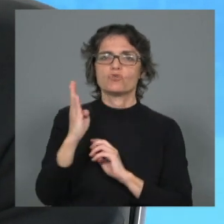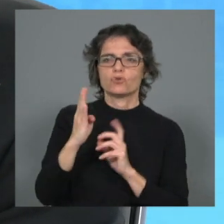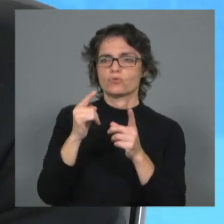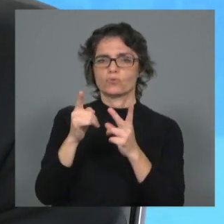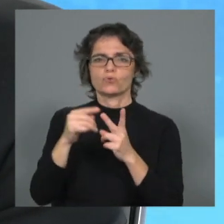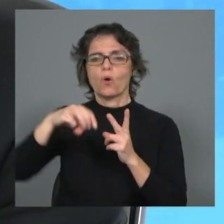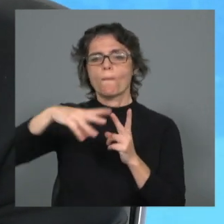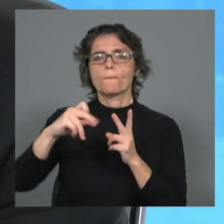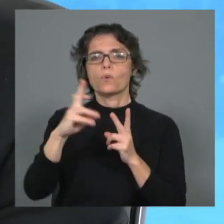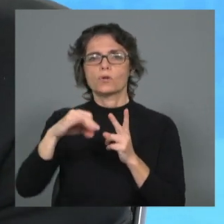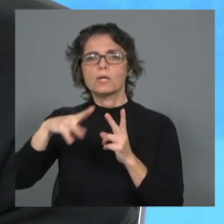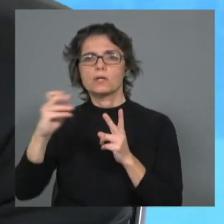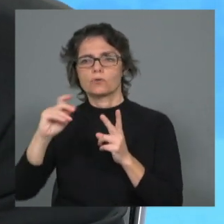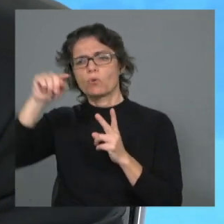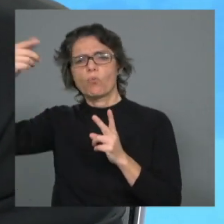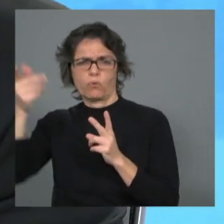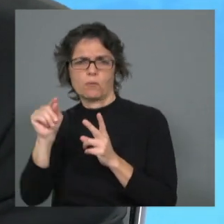de certa forma, é